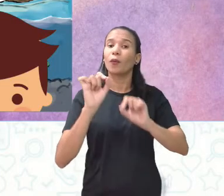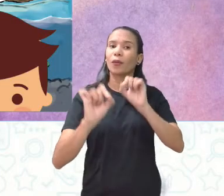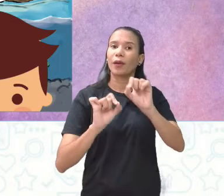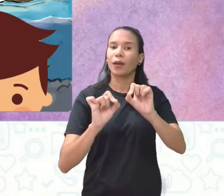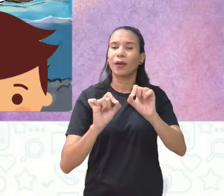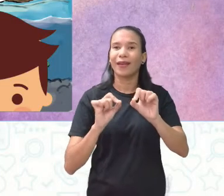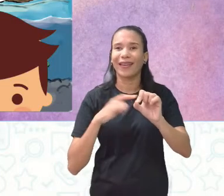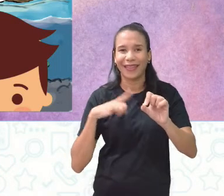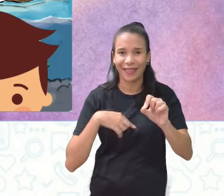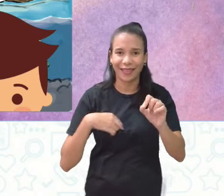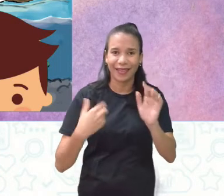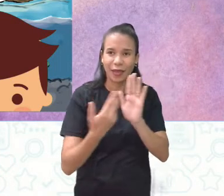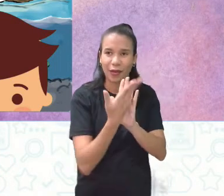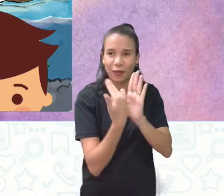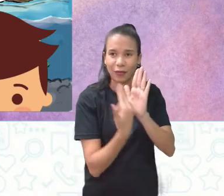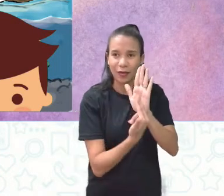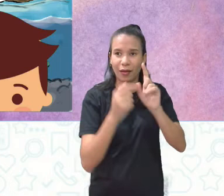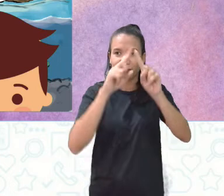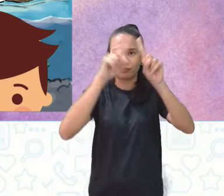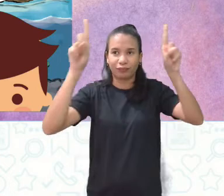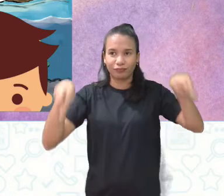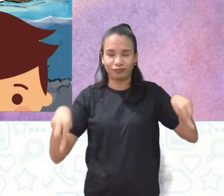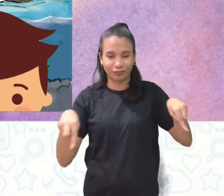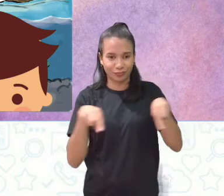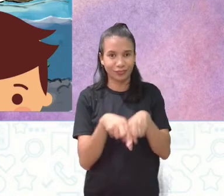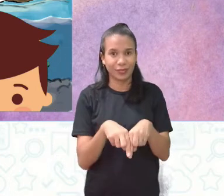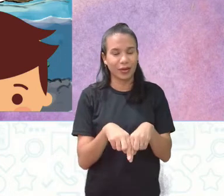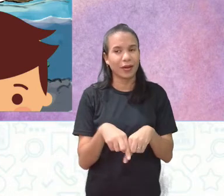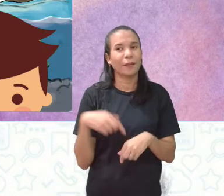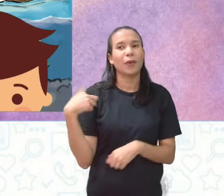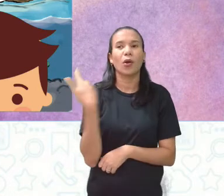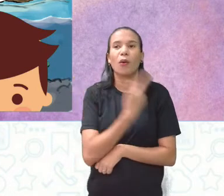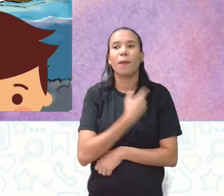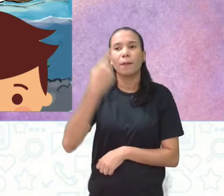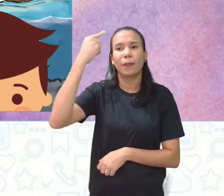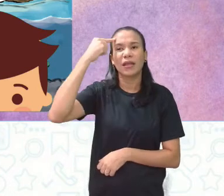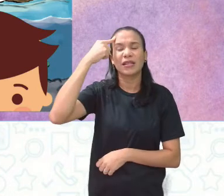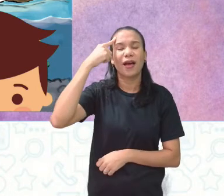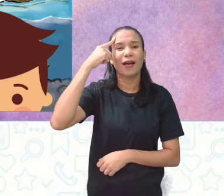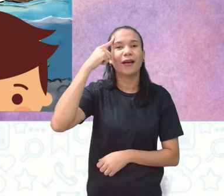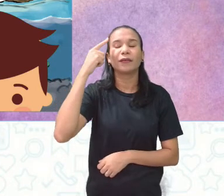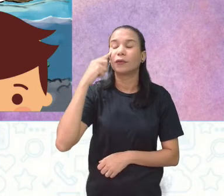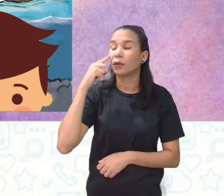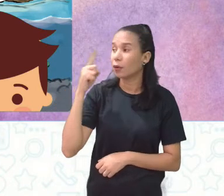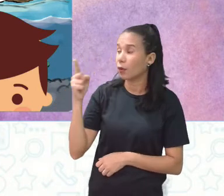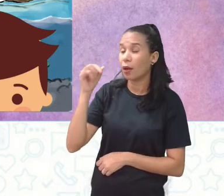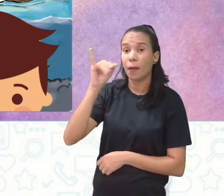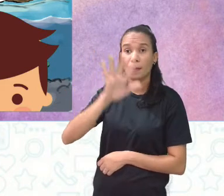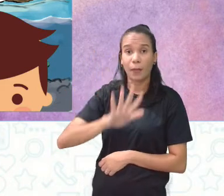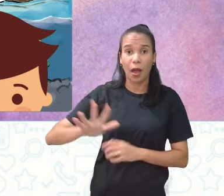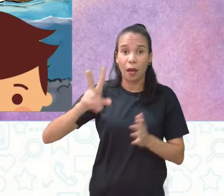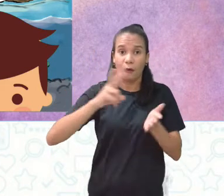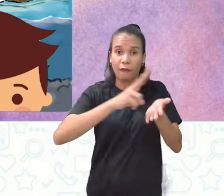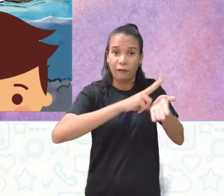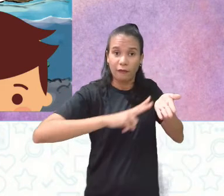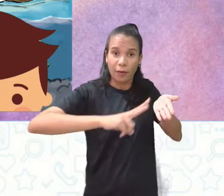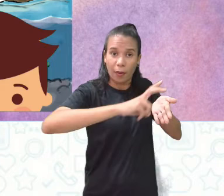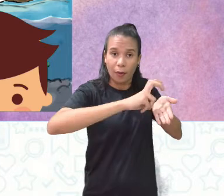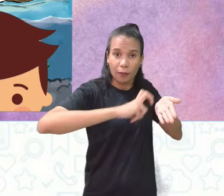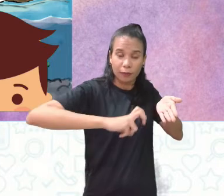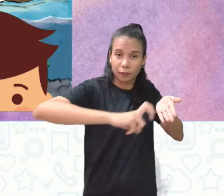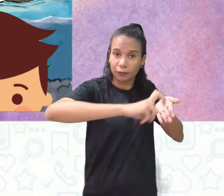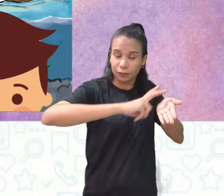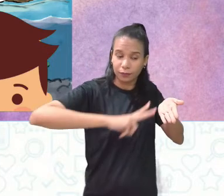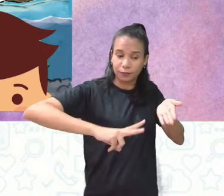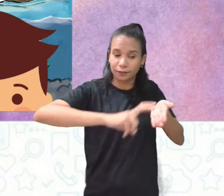uma charge, né? Eu criei uma charge para a gente pensar. Olha essa imagem, linguagem verbal e